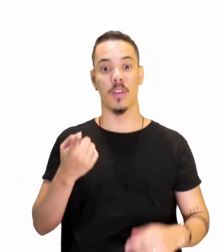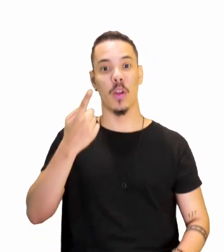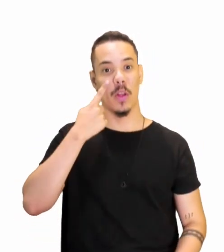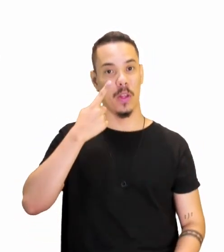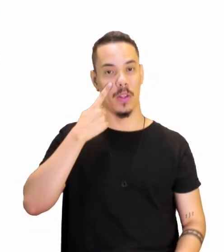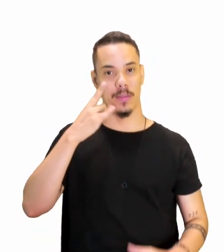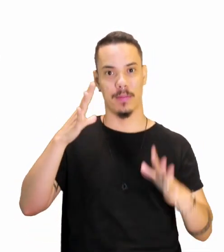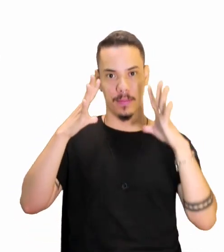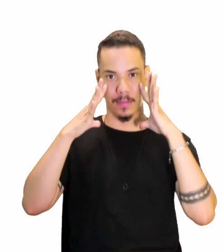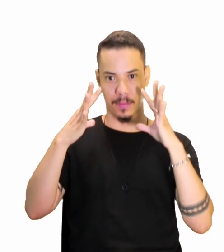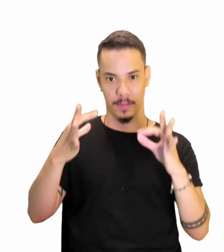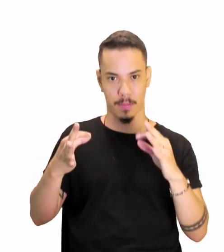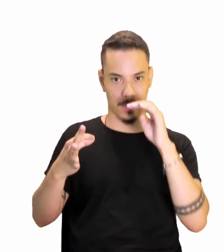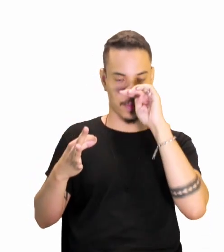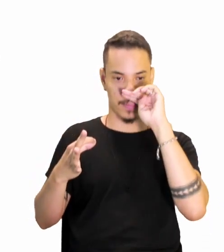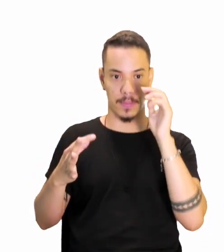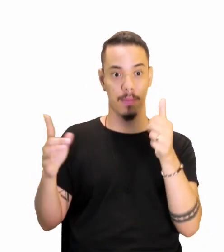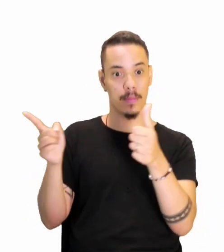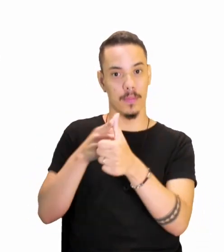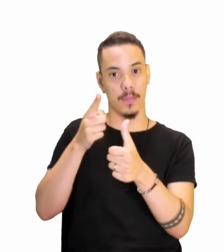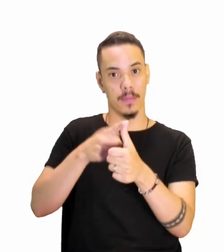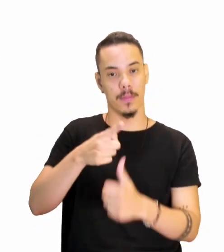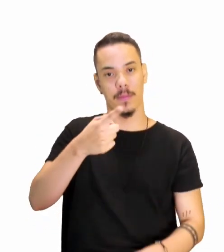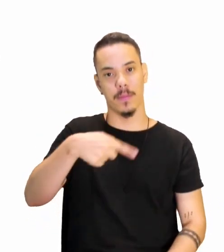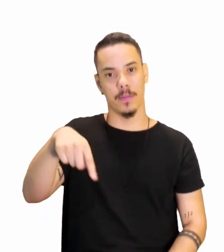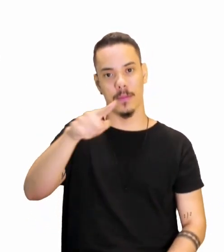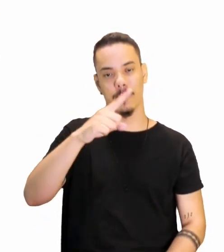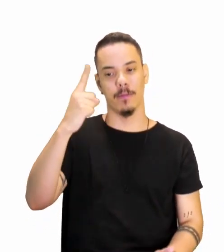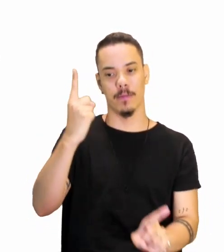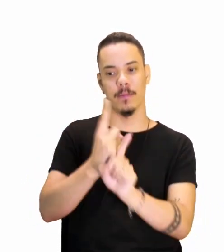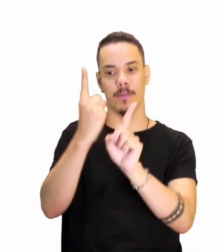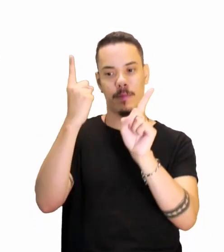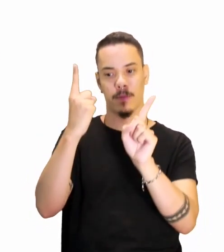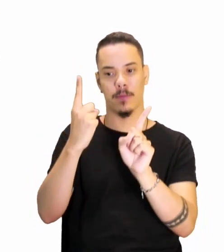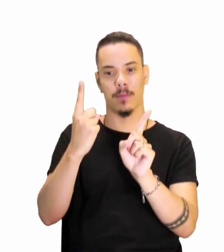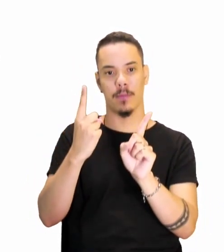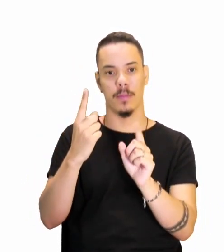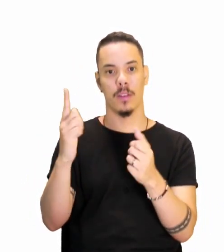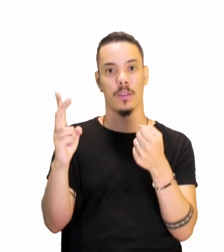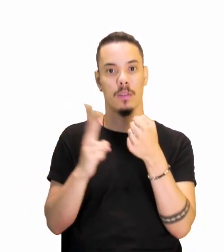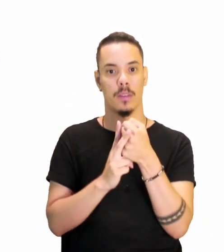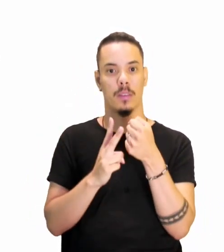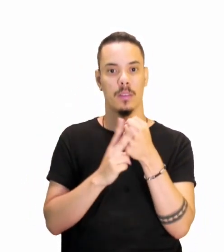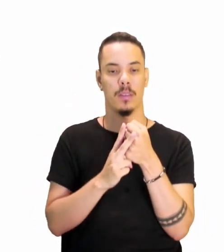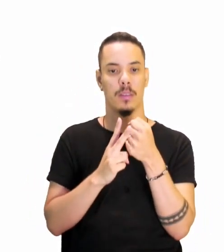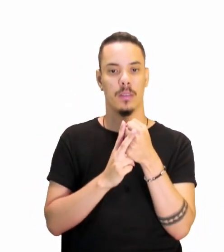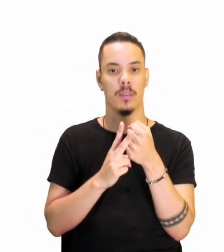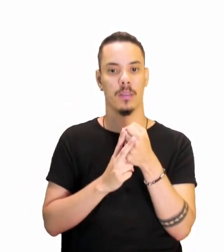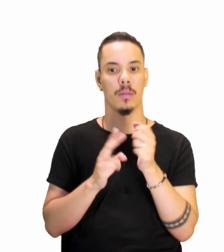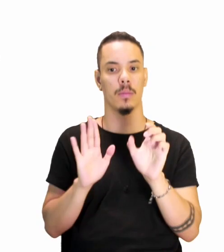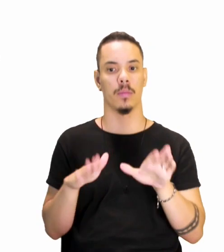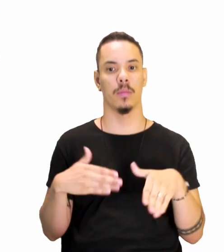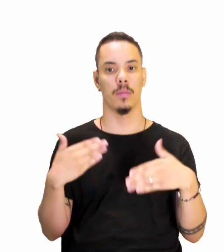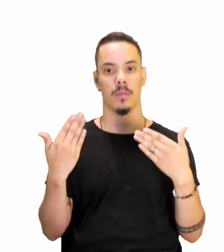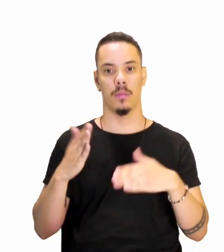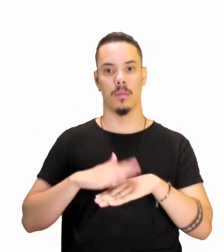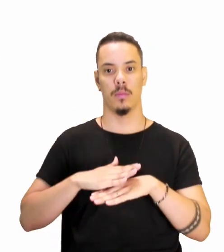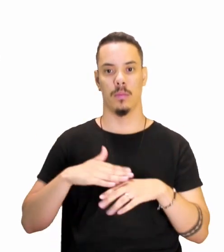preste atenção. Primeiro, você vai identificar os verbos. Quais são as palavras que estão indicando uma